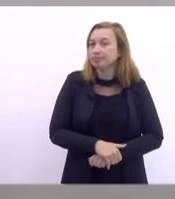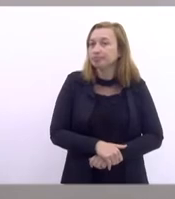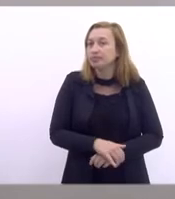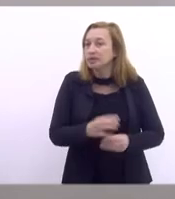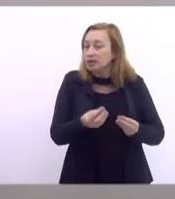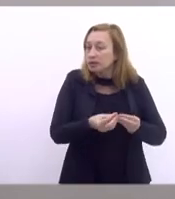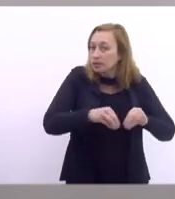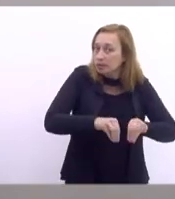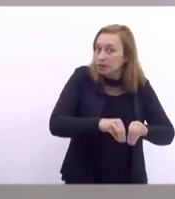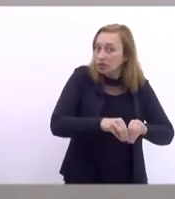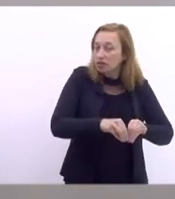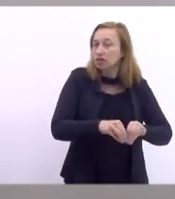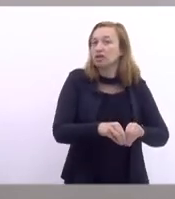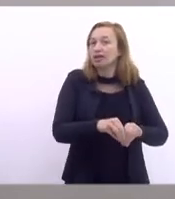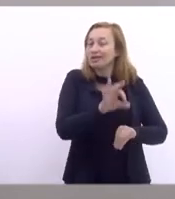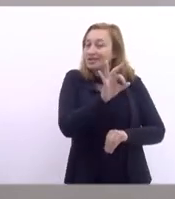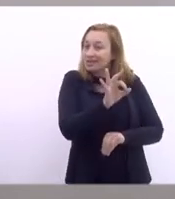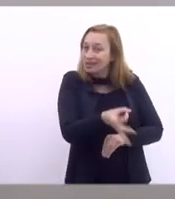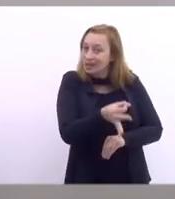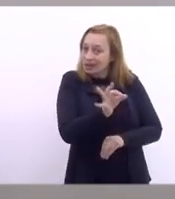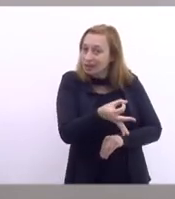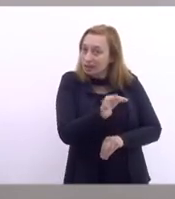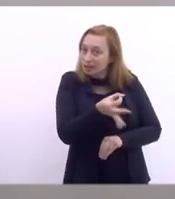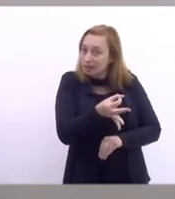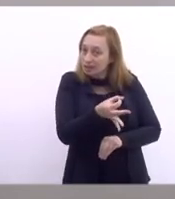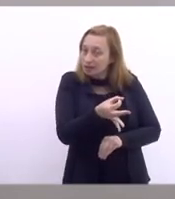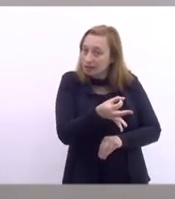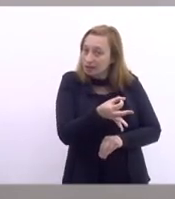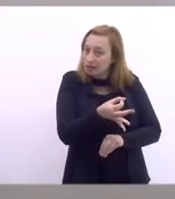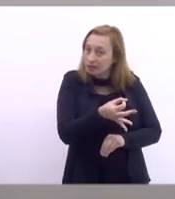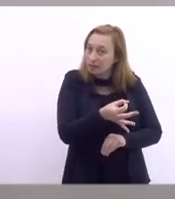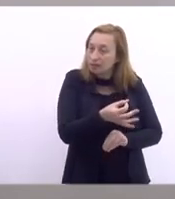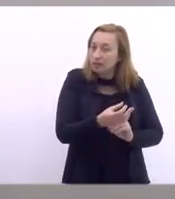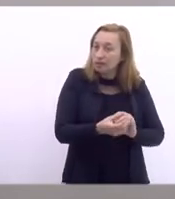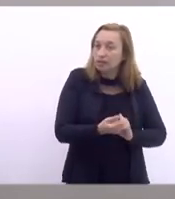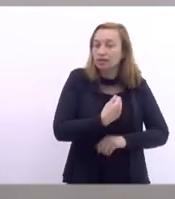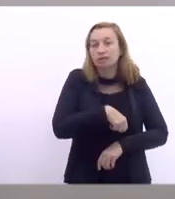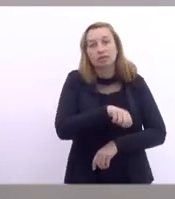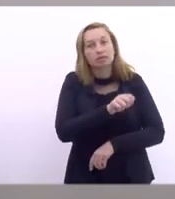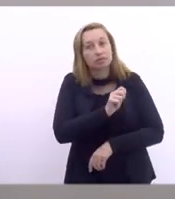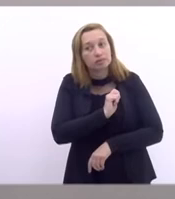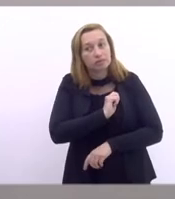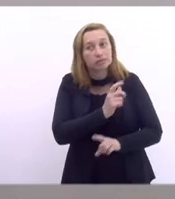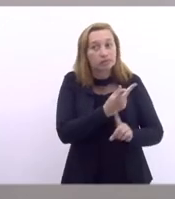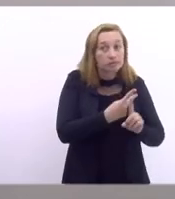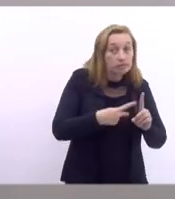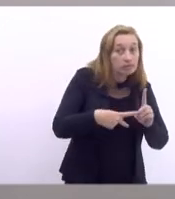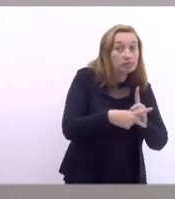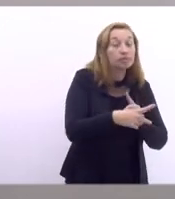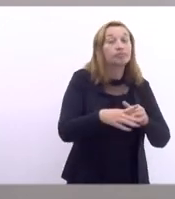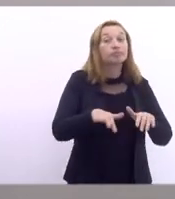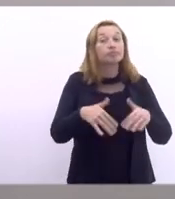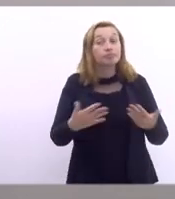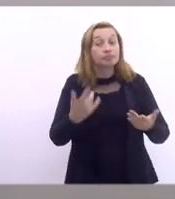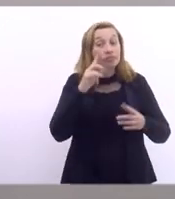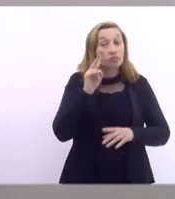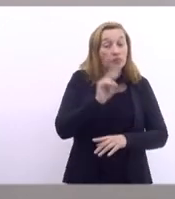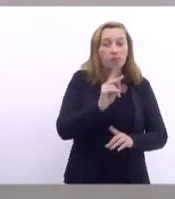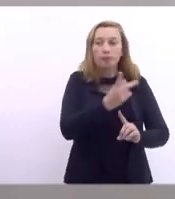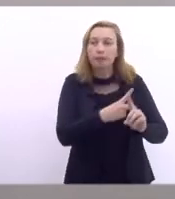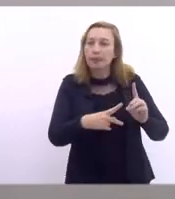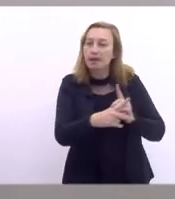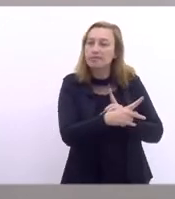comprometer decisivamente as receitas do Rio previdência visto que o rio